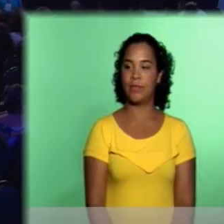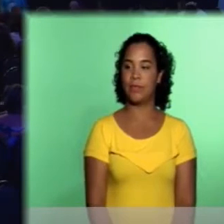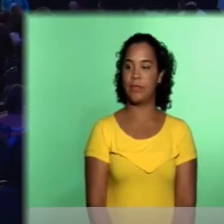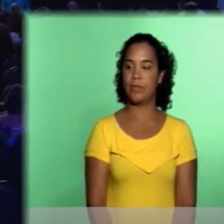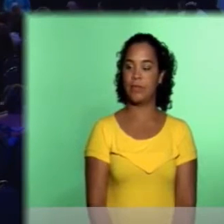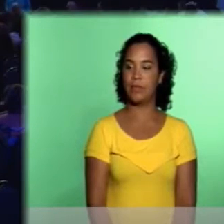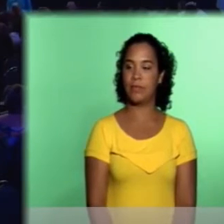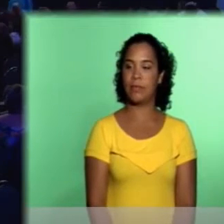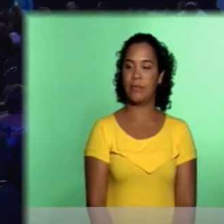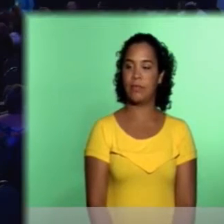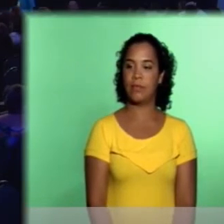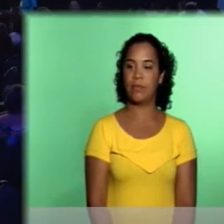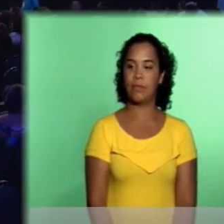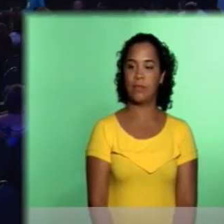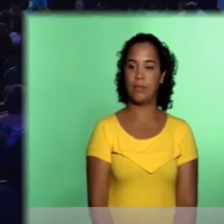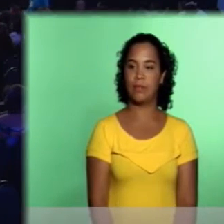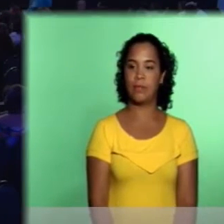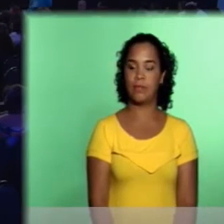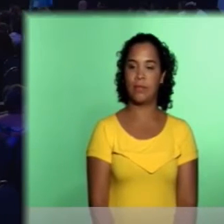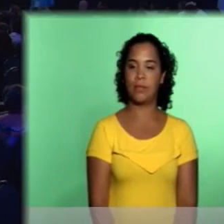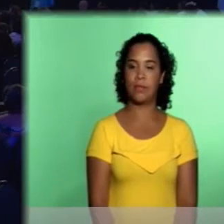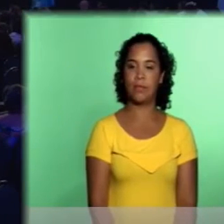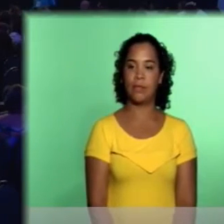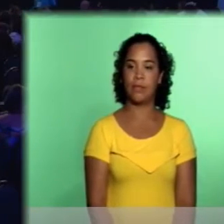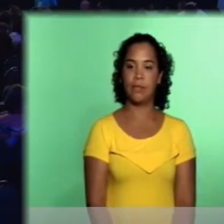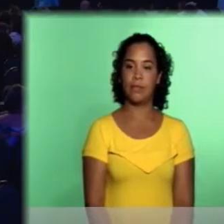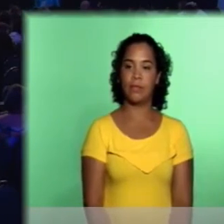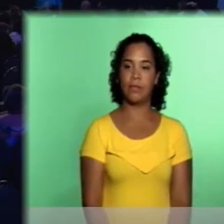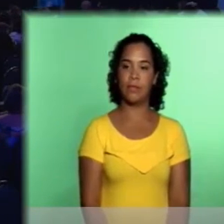esse aqui tem que ir pro estante da biblioteca.